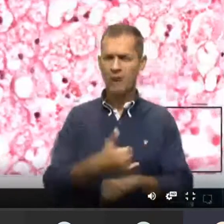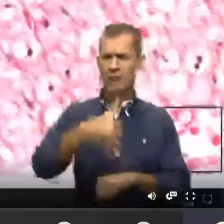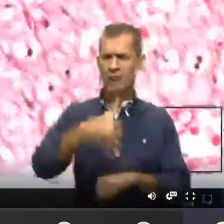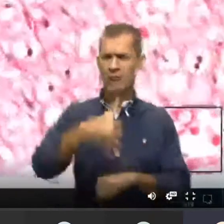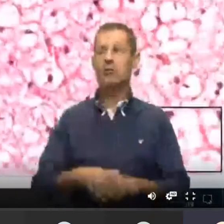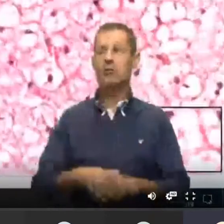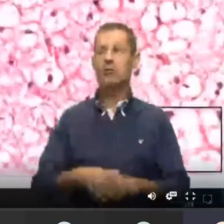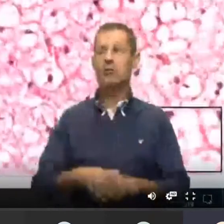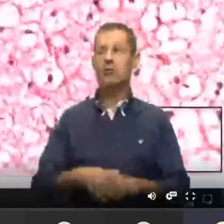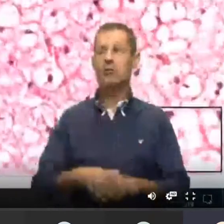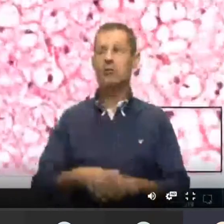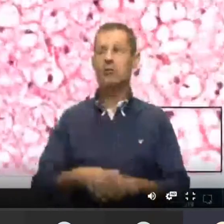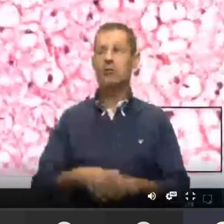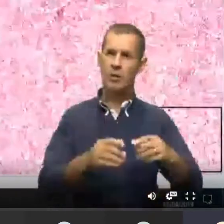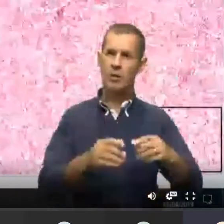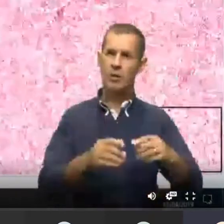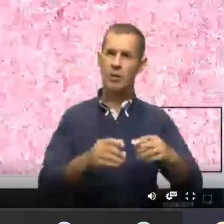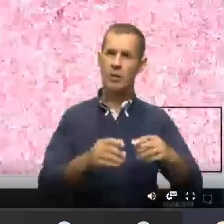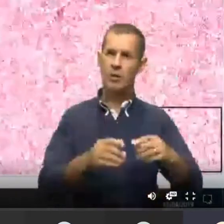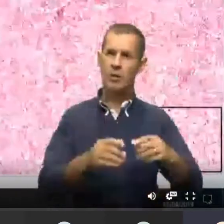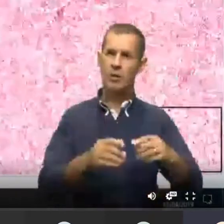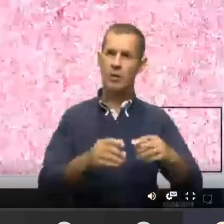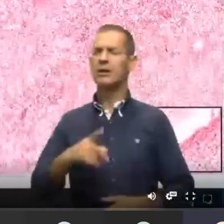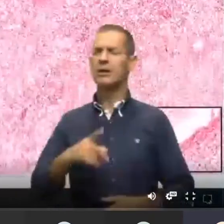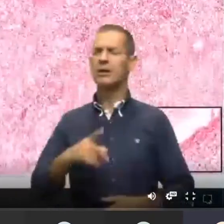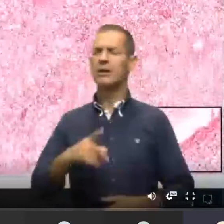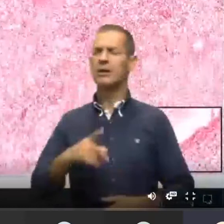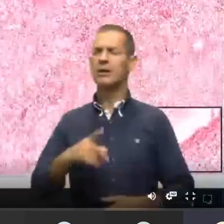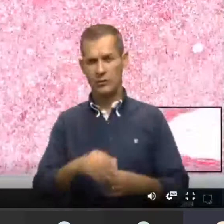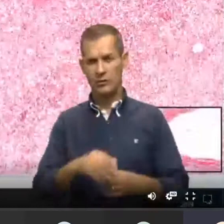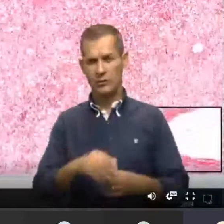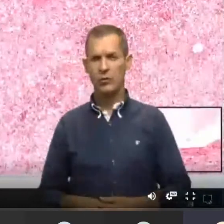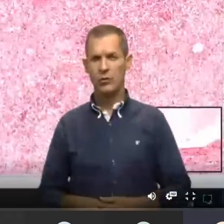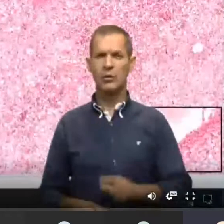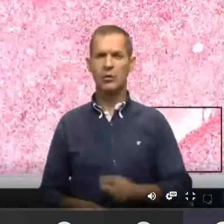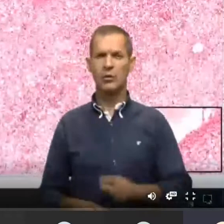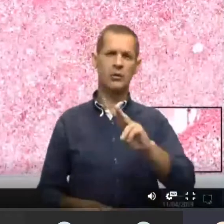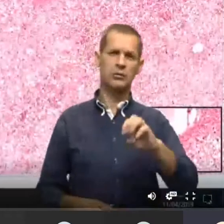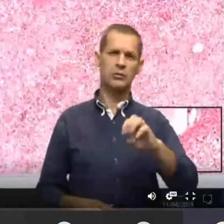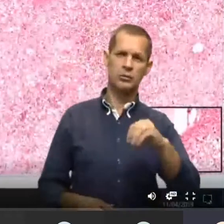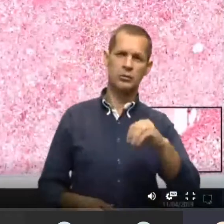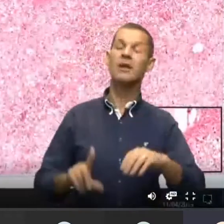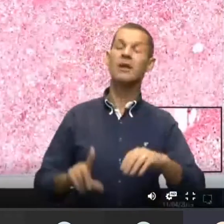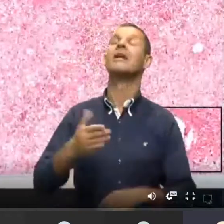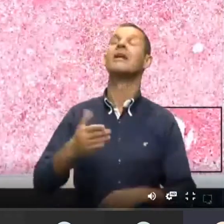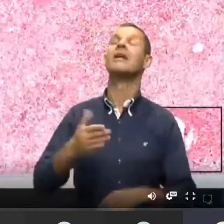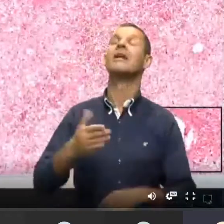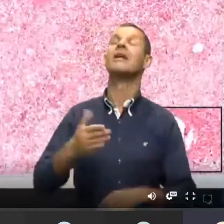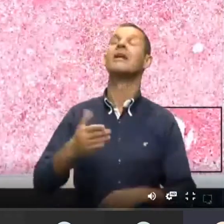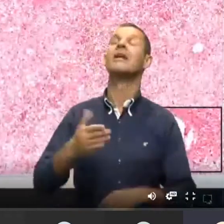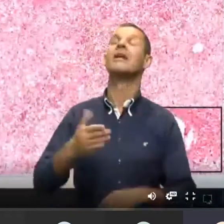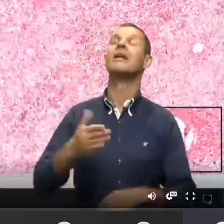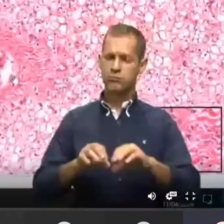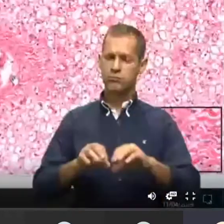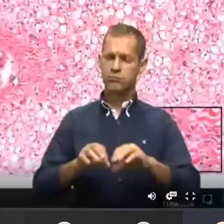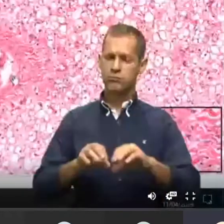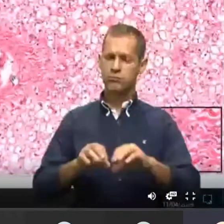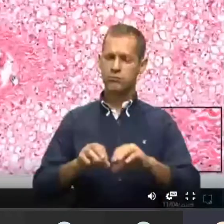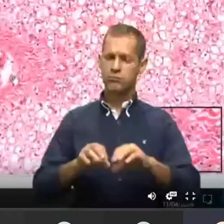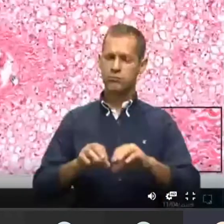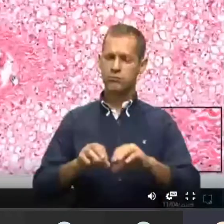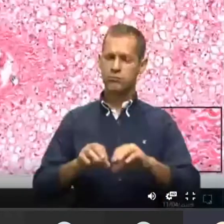gordura. Aqui na região central, então, nós temos um lúmen, que no caso seria um tecido